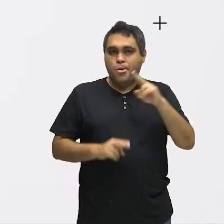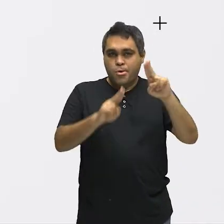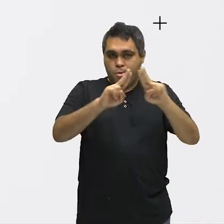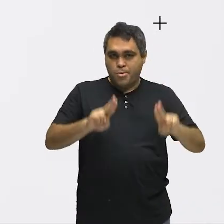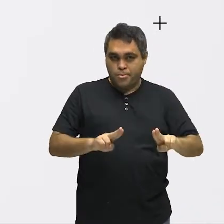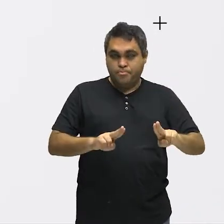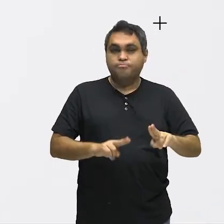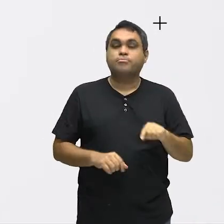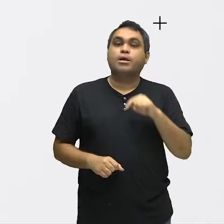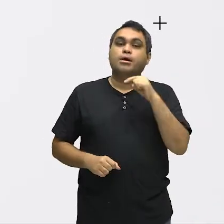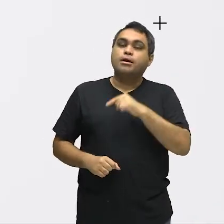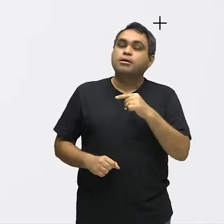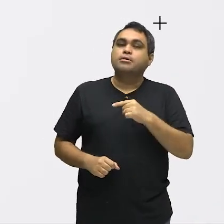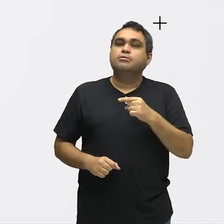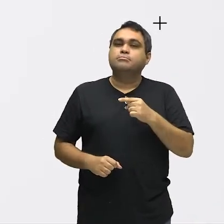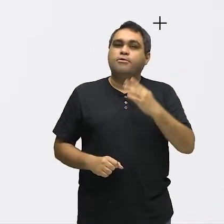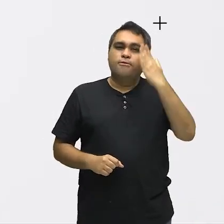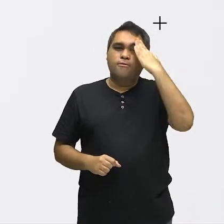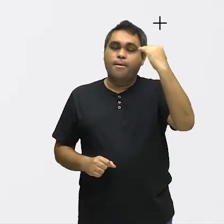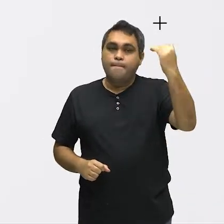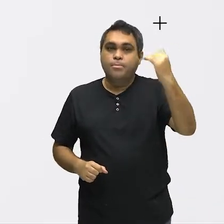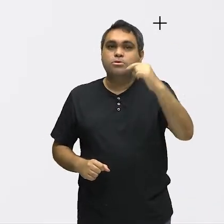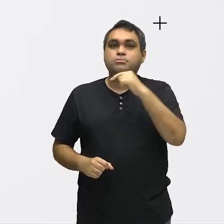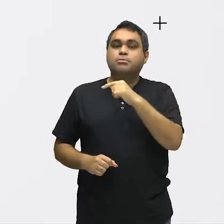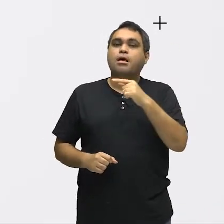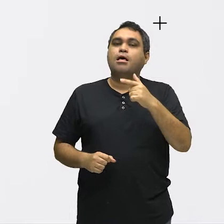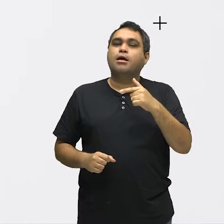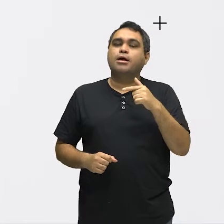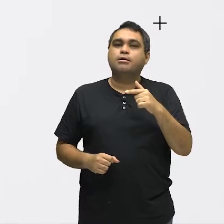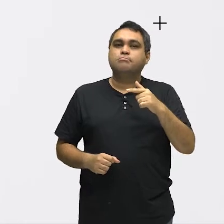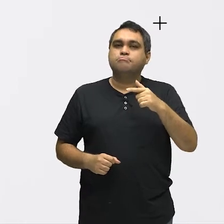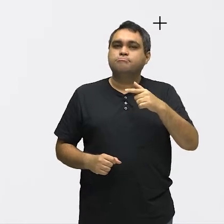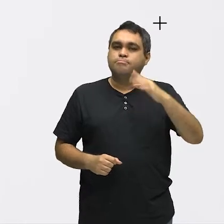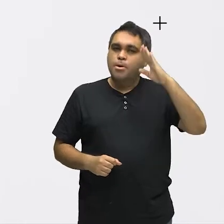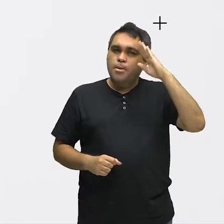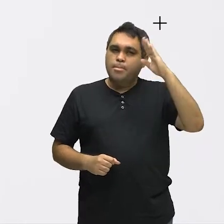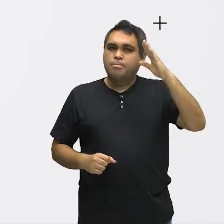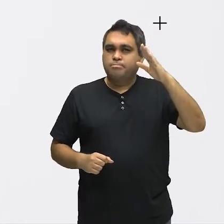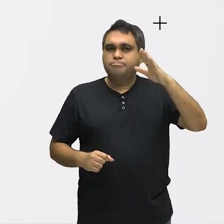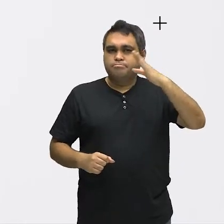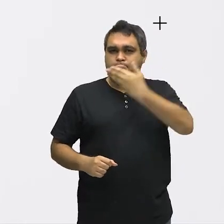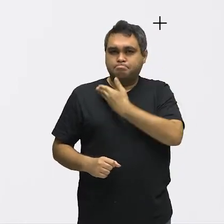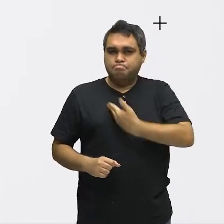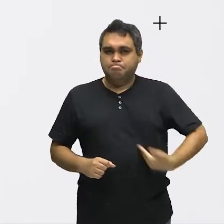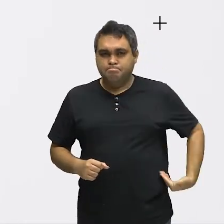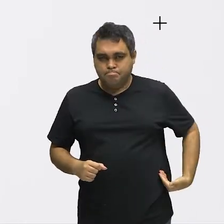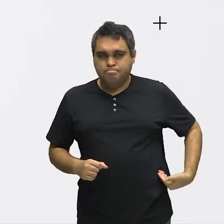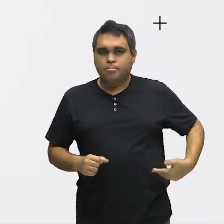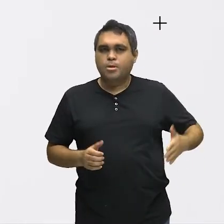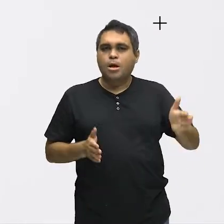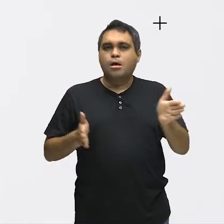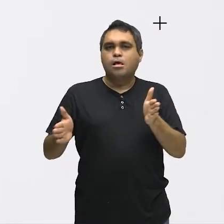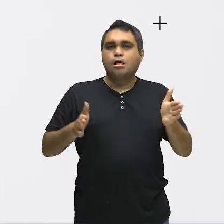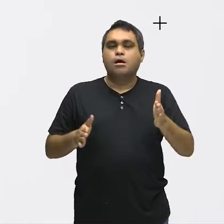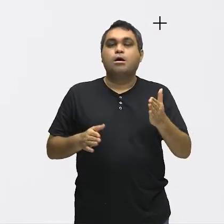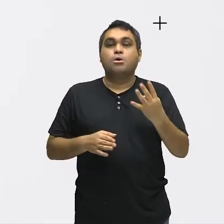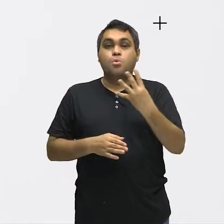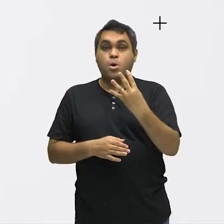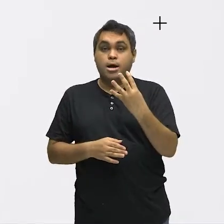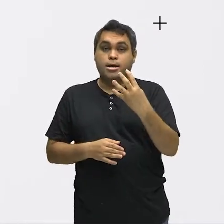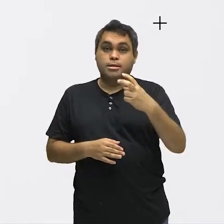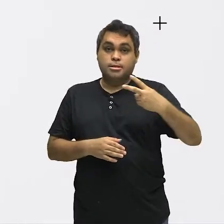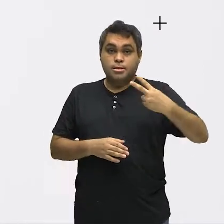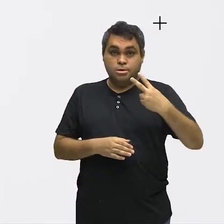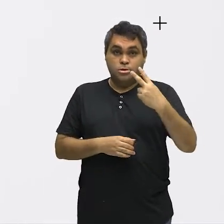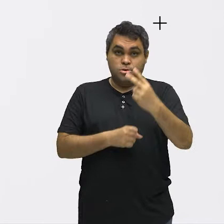ficar conhecido pelas suas grandes obras. Ele vai comandar o governo por cerca de 42 anos e após a sua morte, os